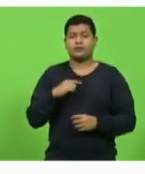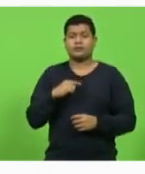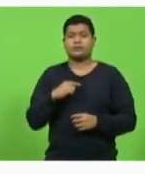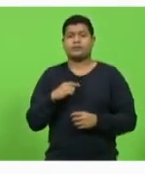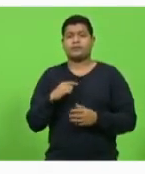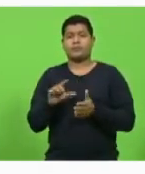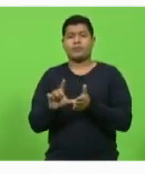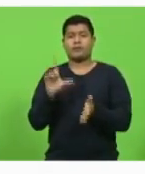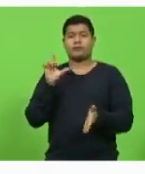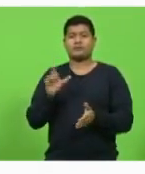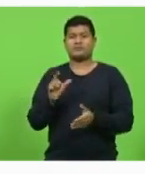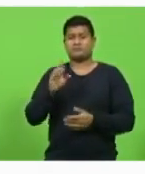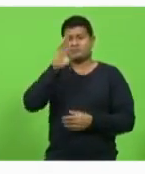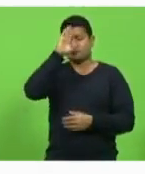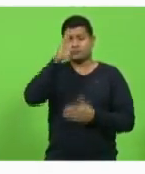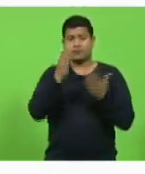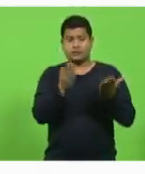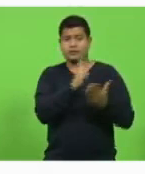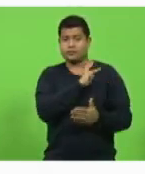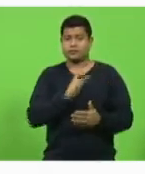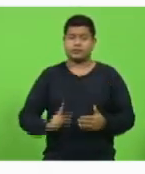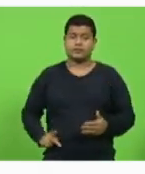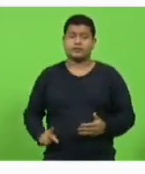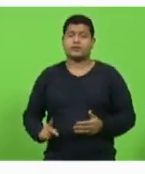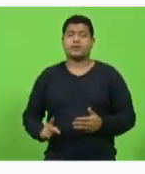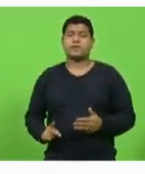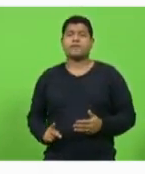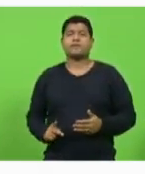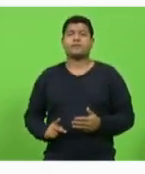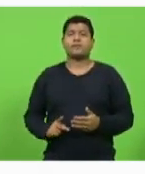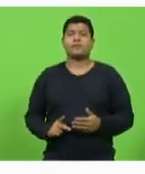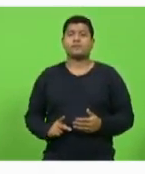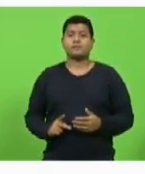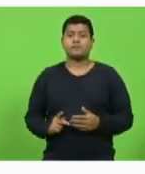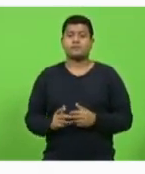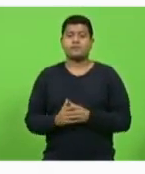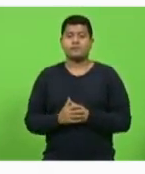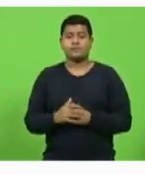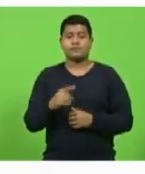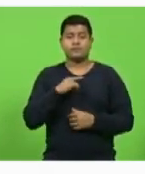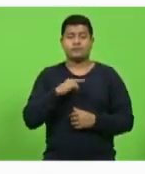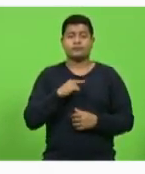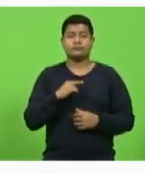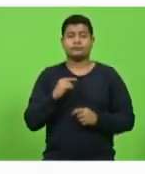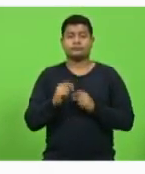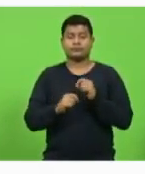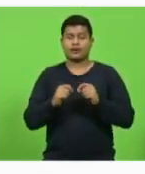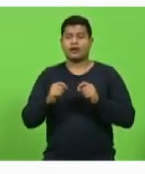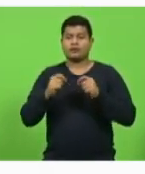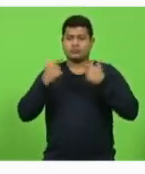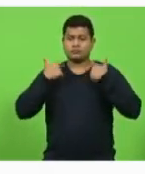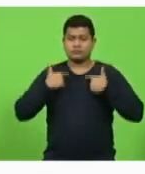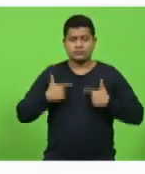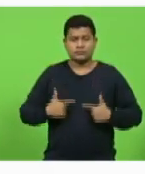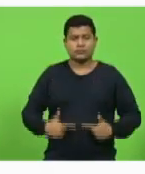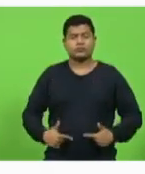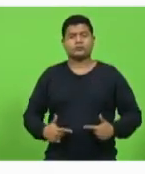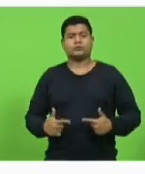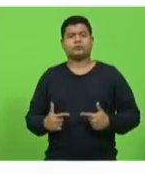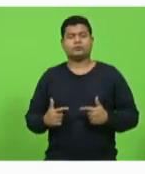anteceder, inclusive a Vossa Excelência, que louvo, que teve uma conduta imparcial,